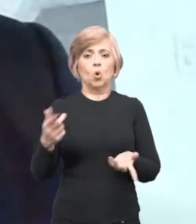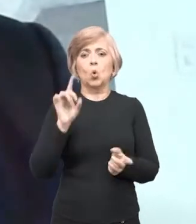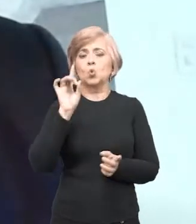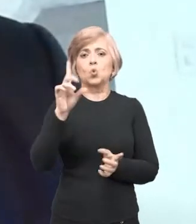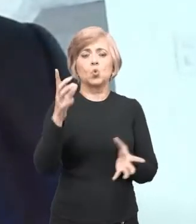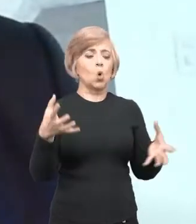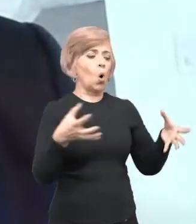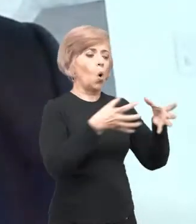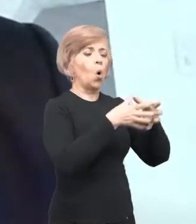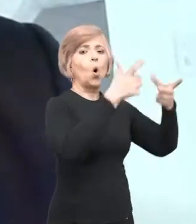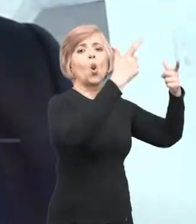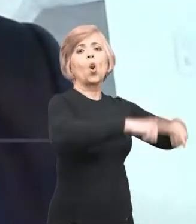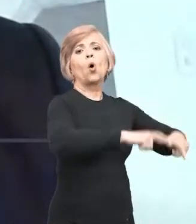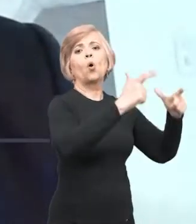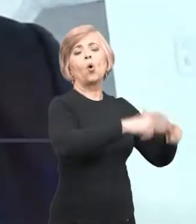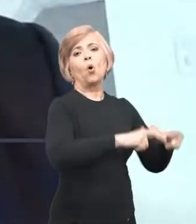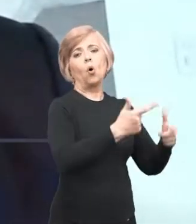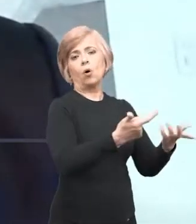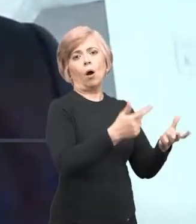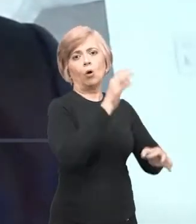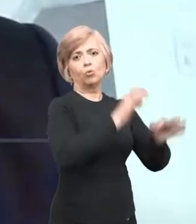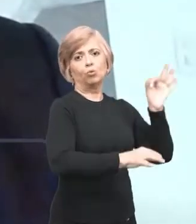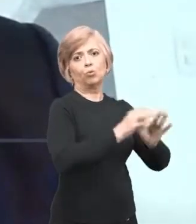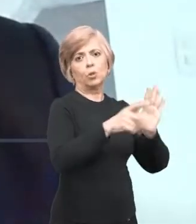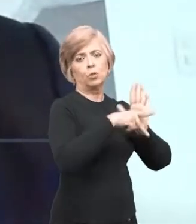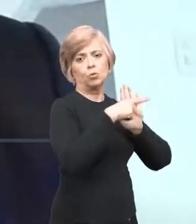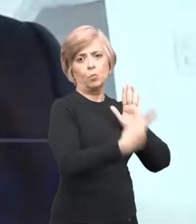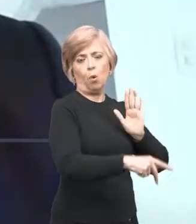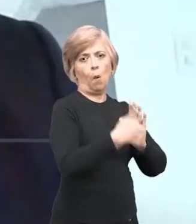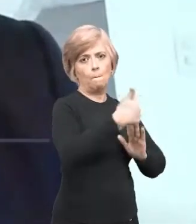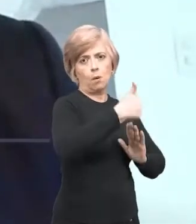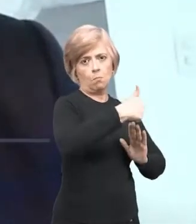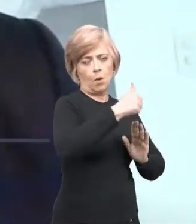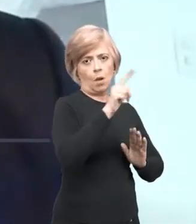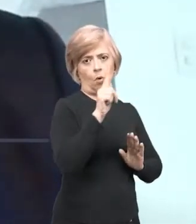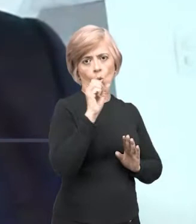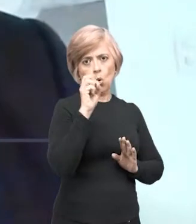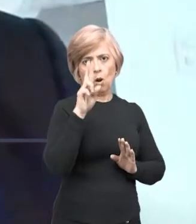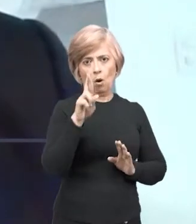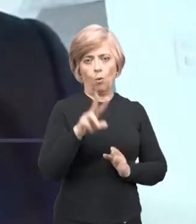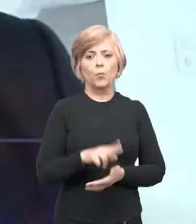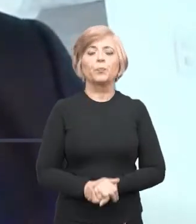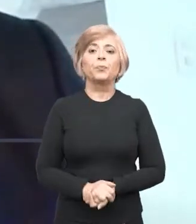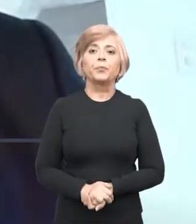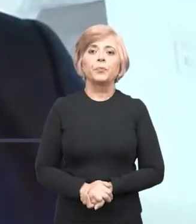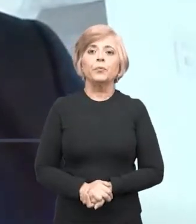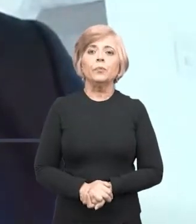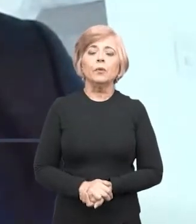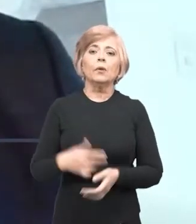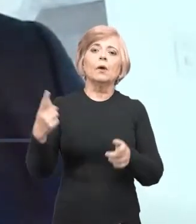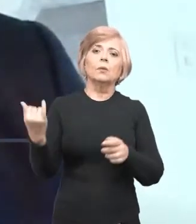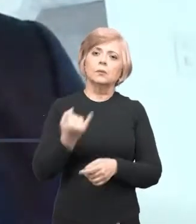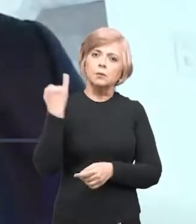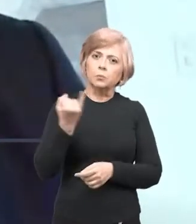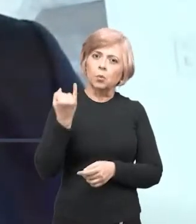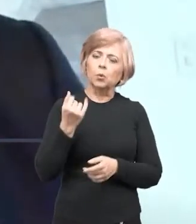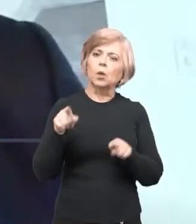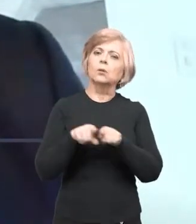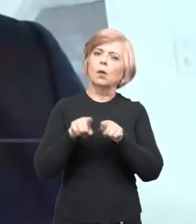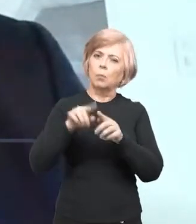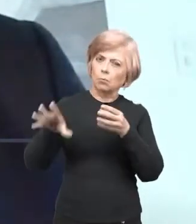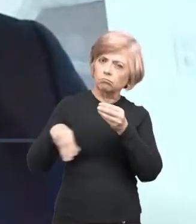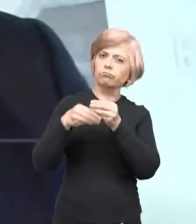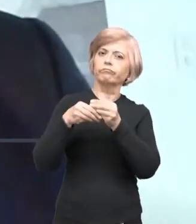juntamente com o juízo local de primeiro grau, né? O que é importante também acrescentar é